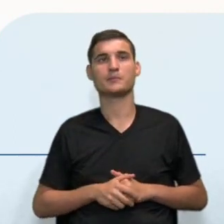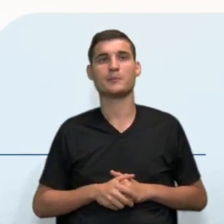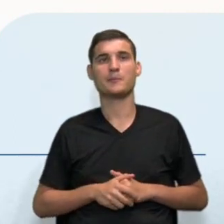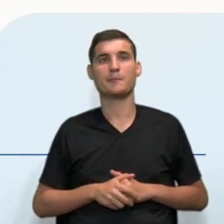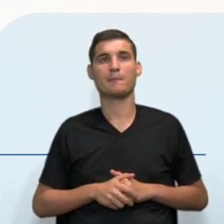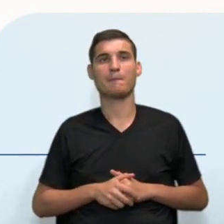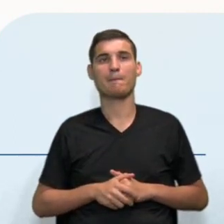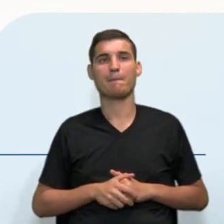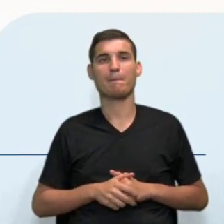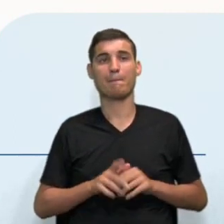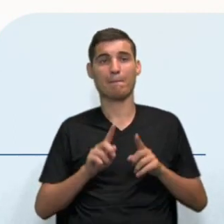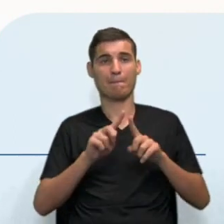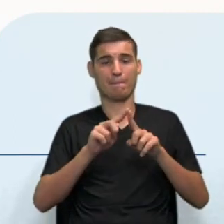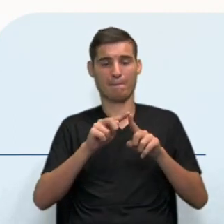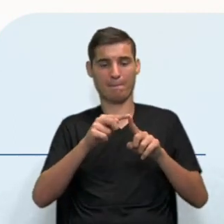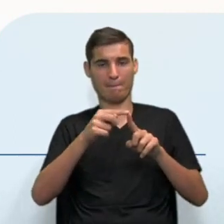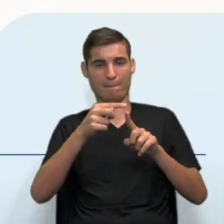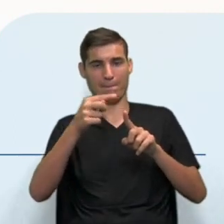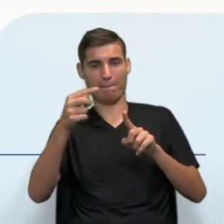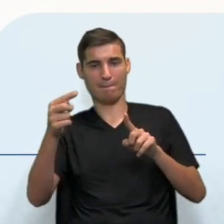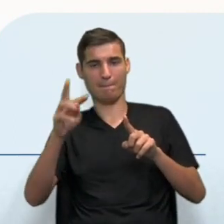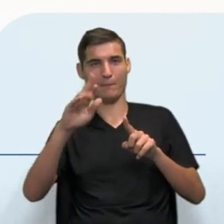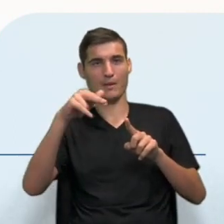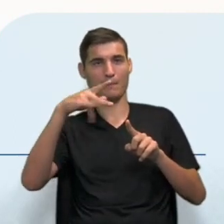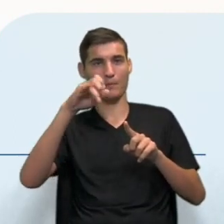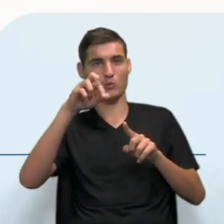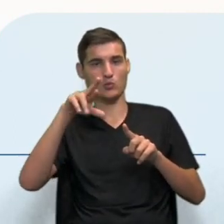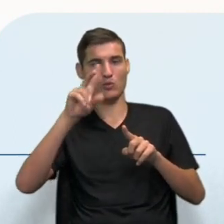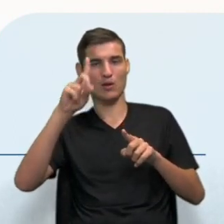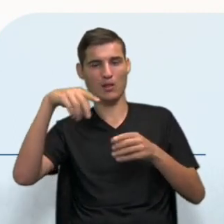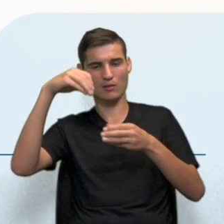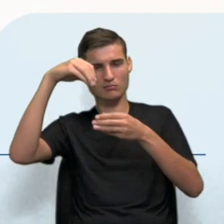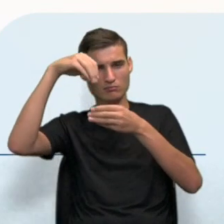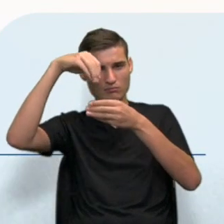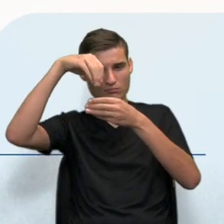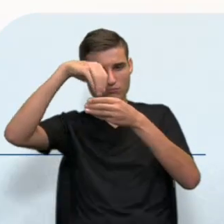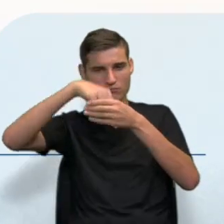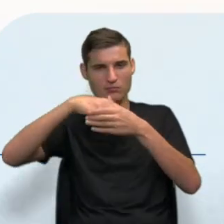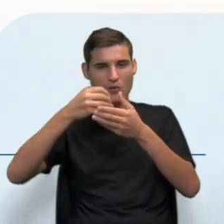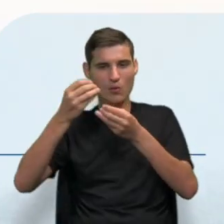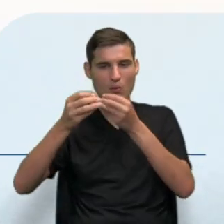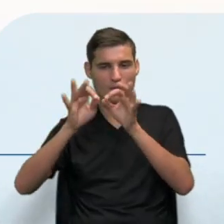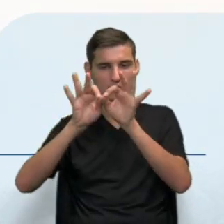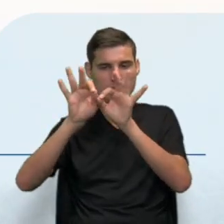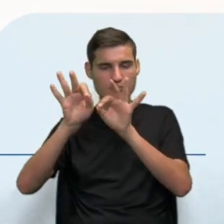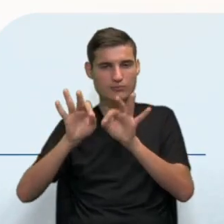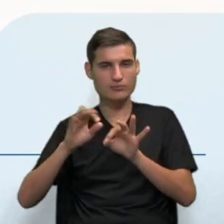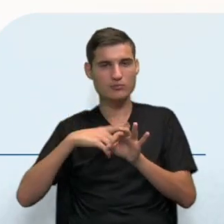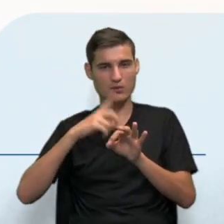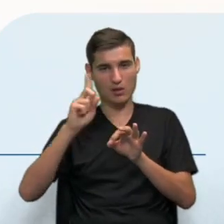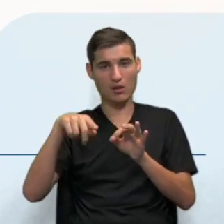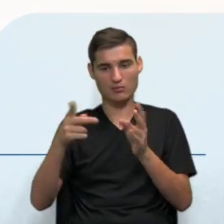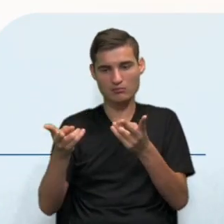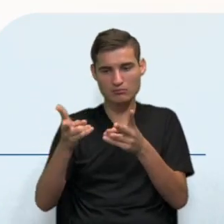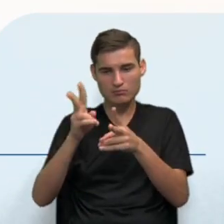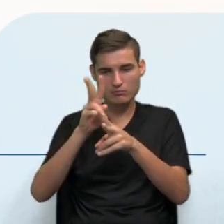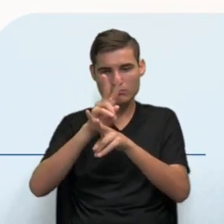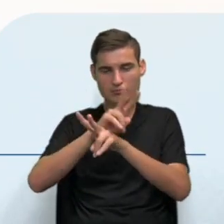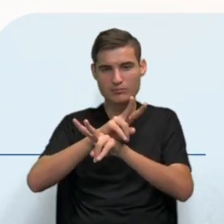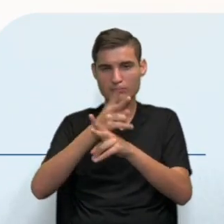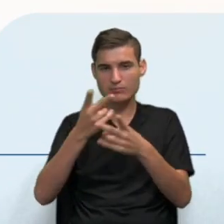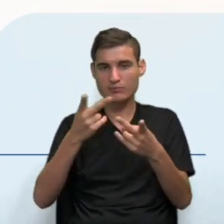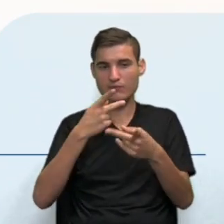Depois vai passar por um transmissor, que é o circuito interno. Então, a estação radiobase vai ter um transmissor, um circuito